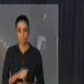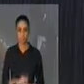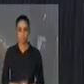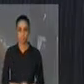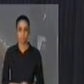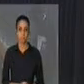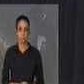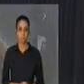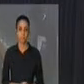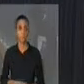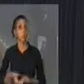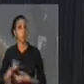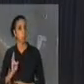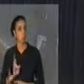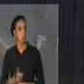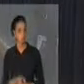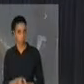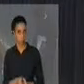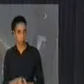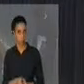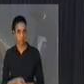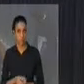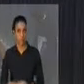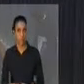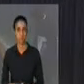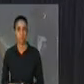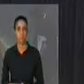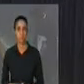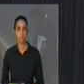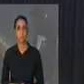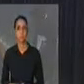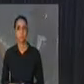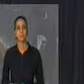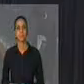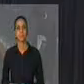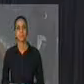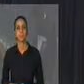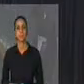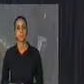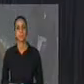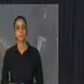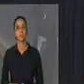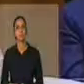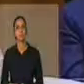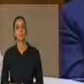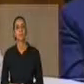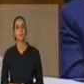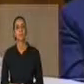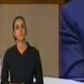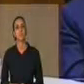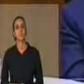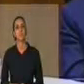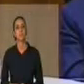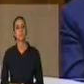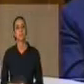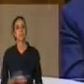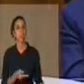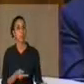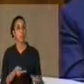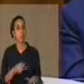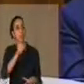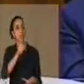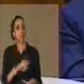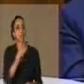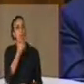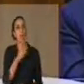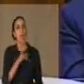Dando continuidade à comissão geral, gostaria de convidar nesse momento o